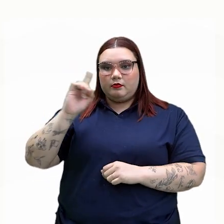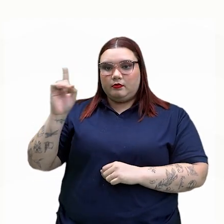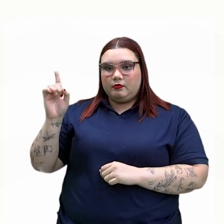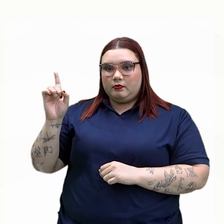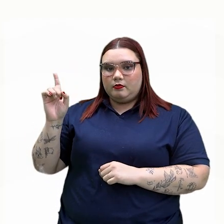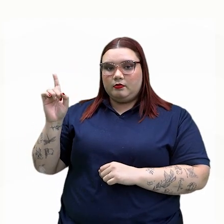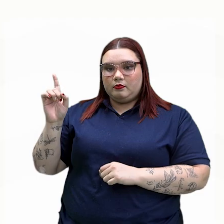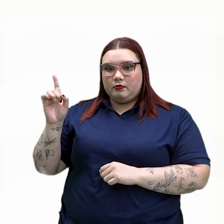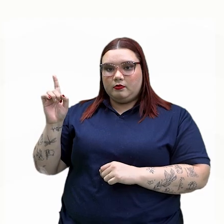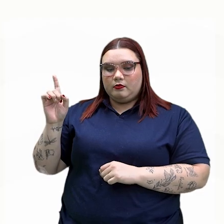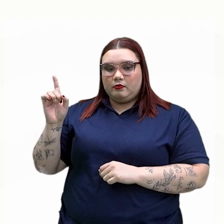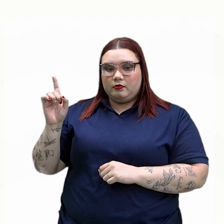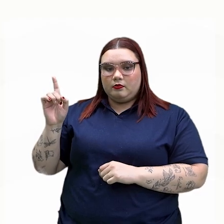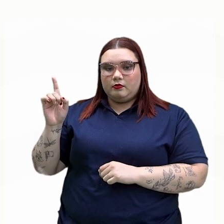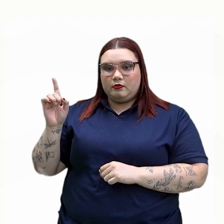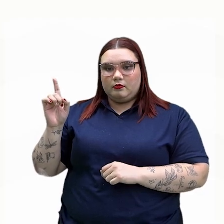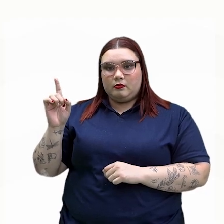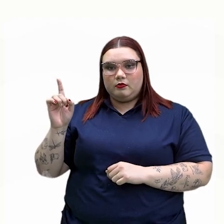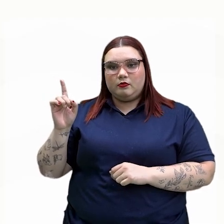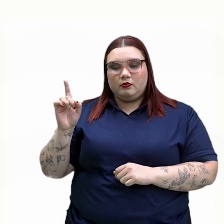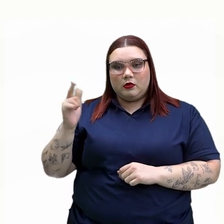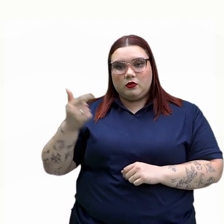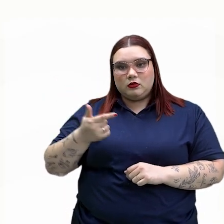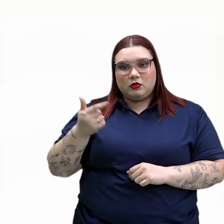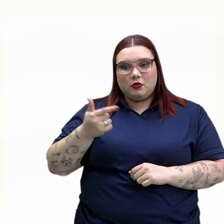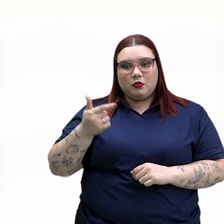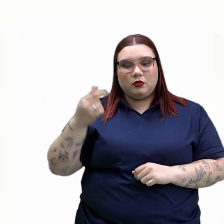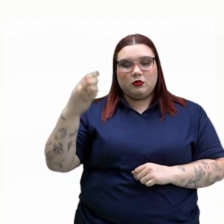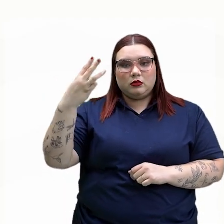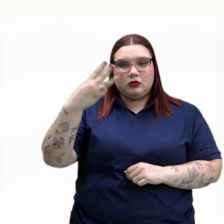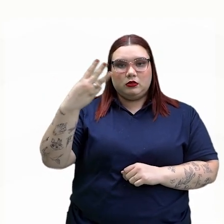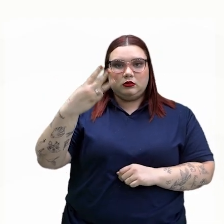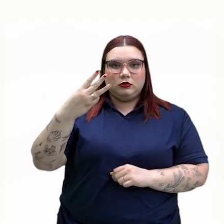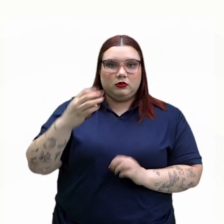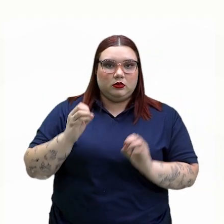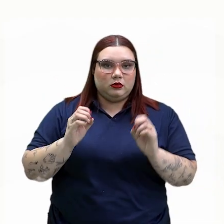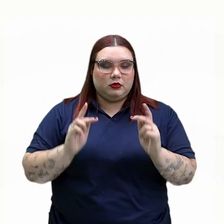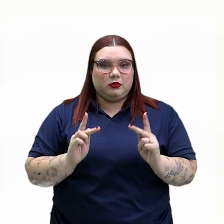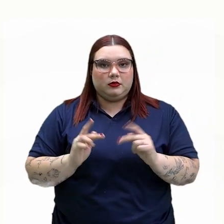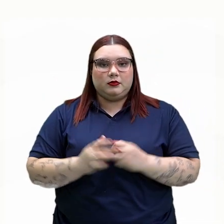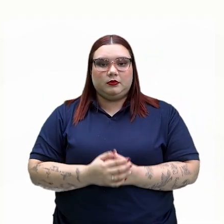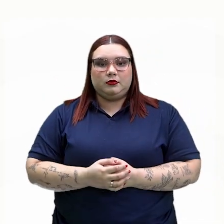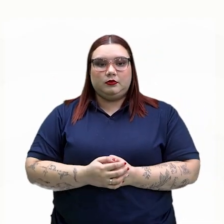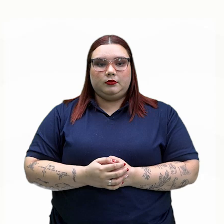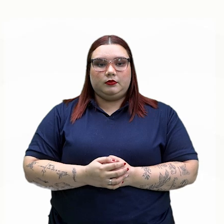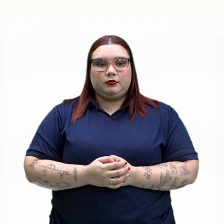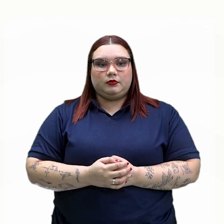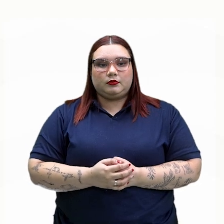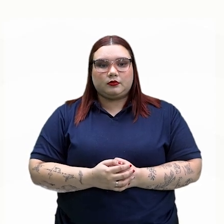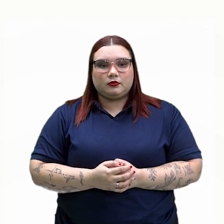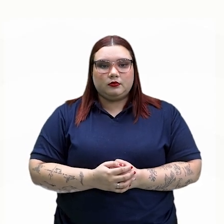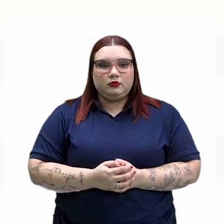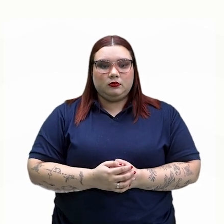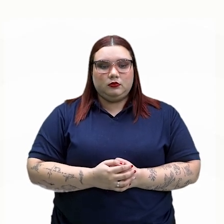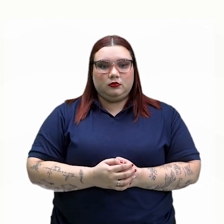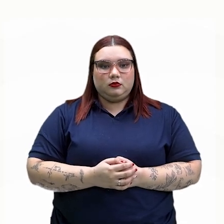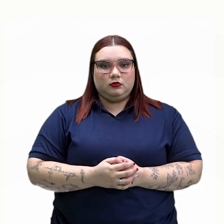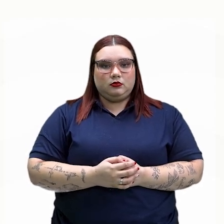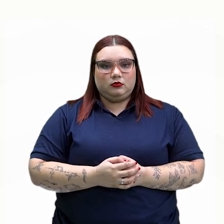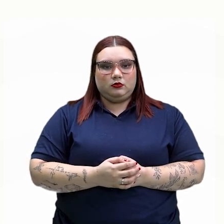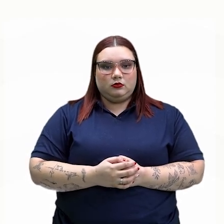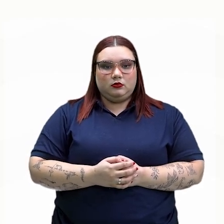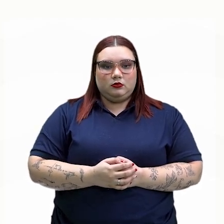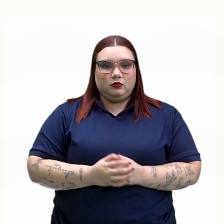graus. Então, aqui é o meu segundo setor e esse é o meu G3. E desenhei os setores,